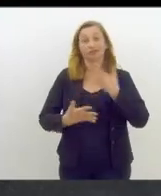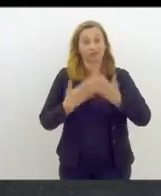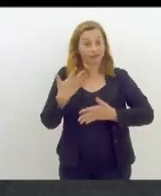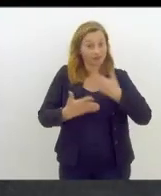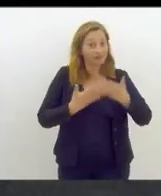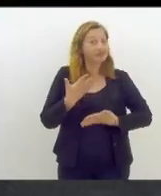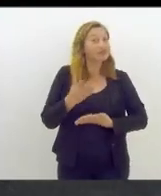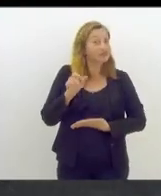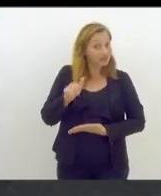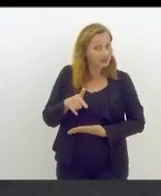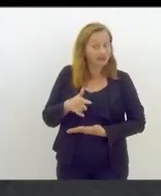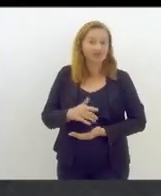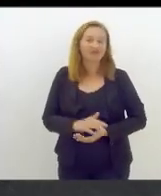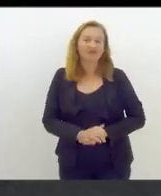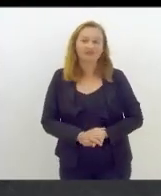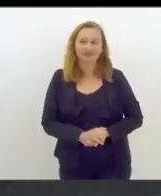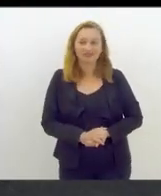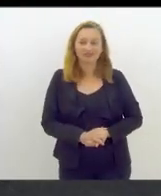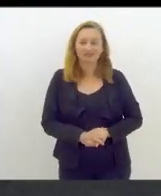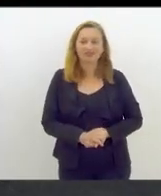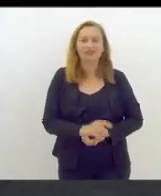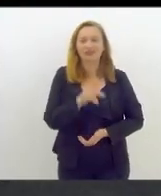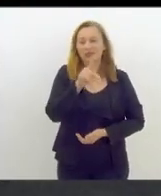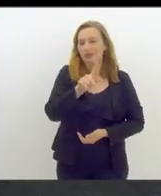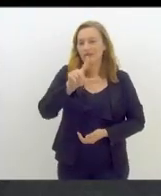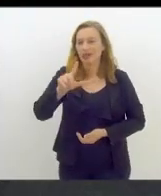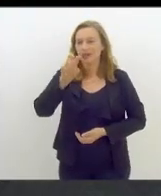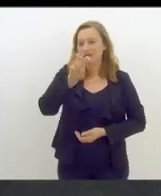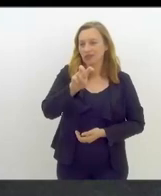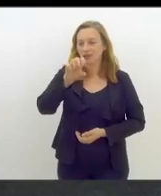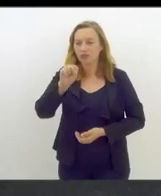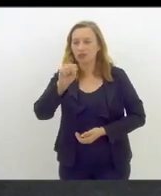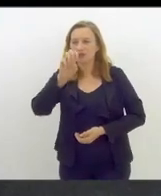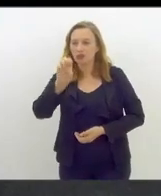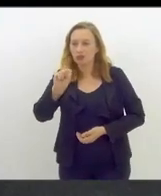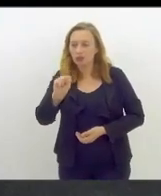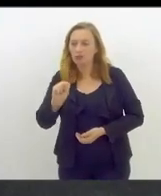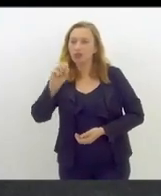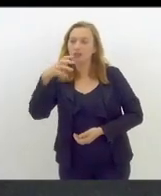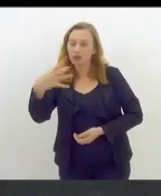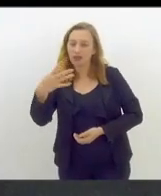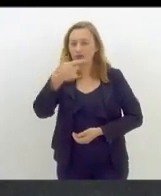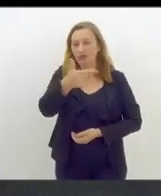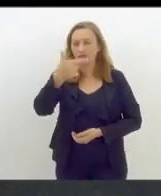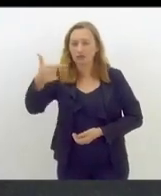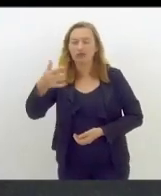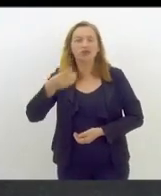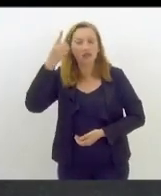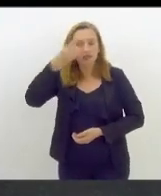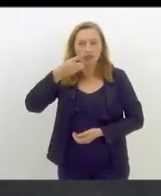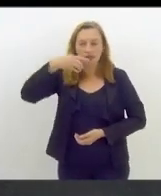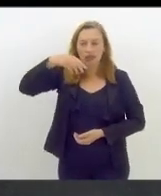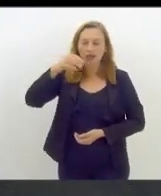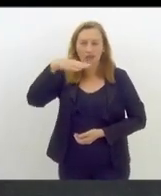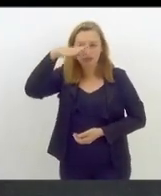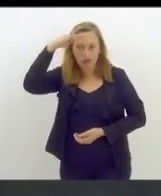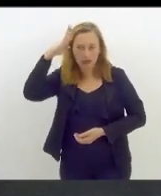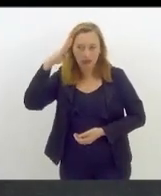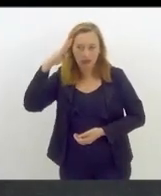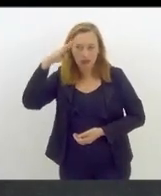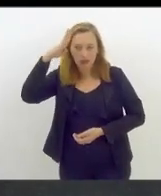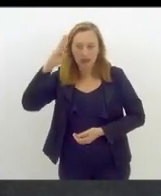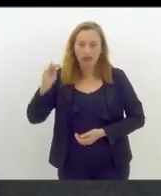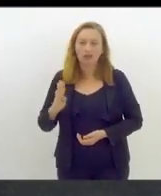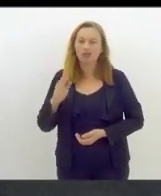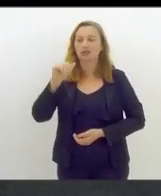gratificante. PL 5884 de 22, de autoria da deputada Alana Passos,